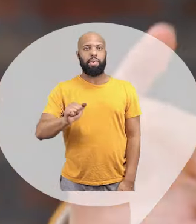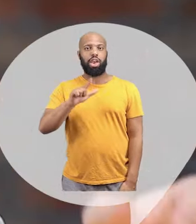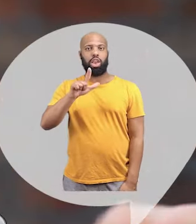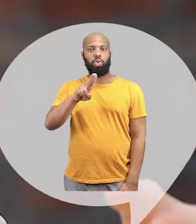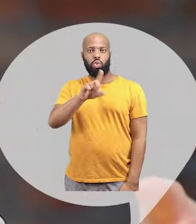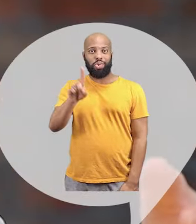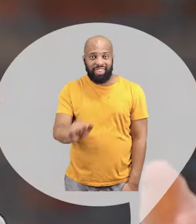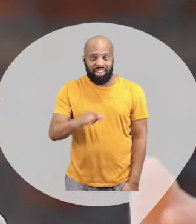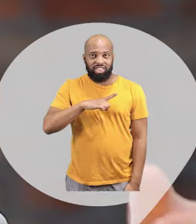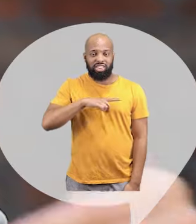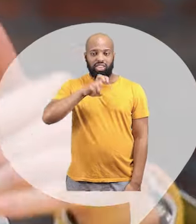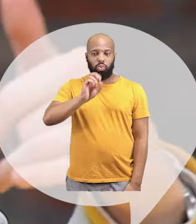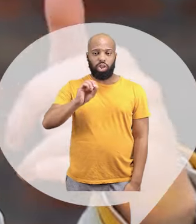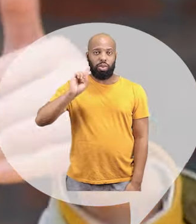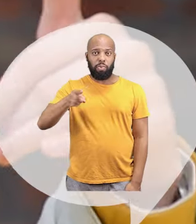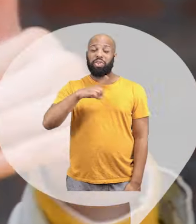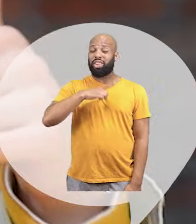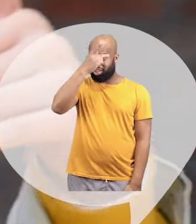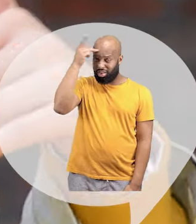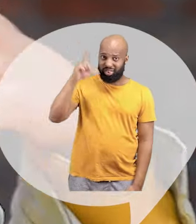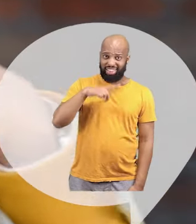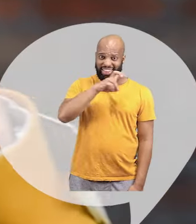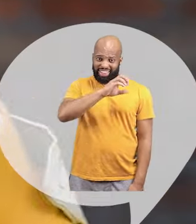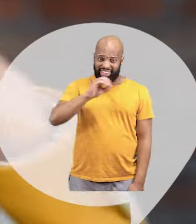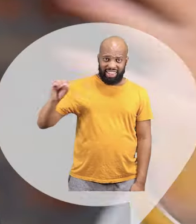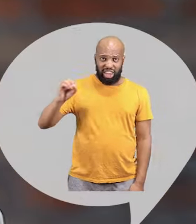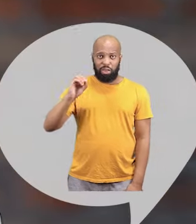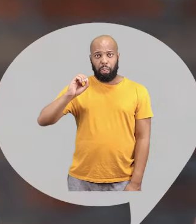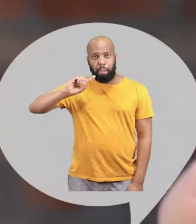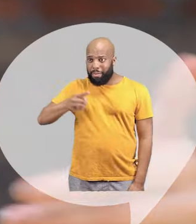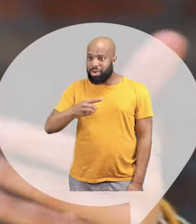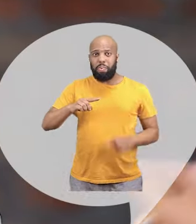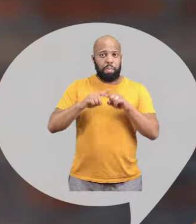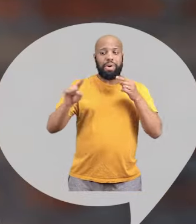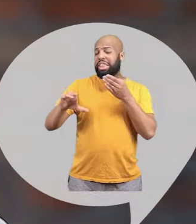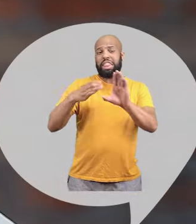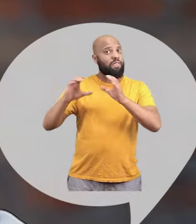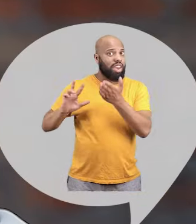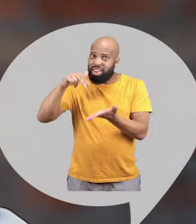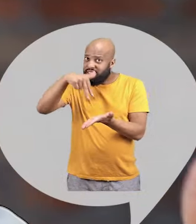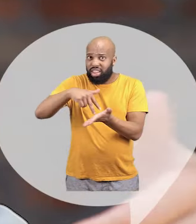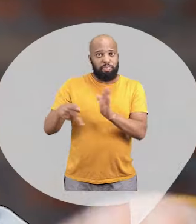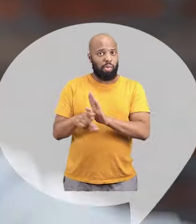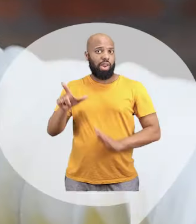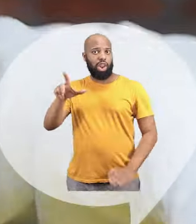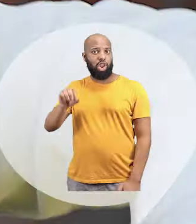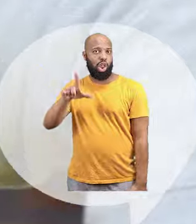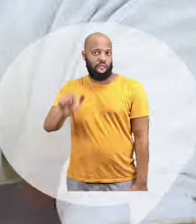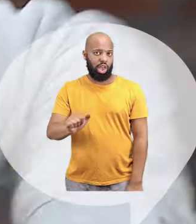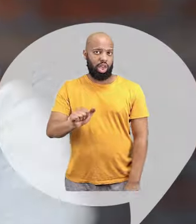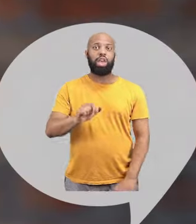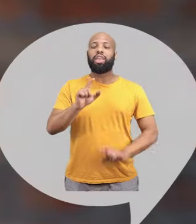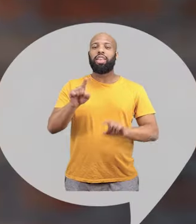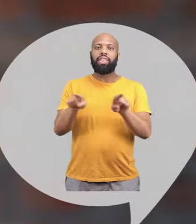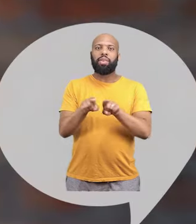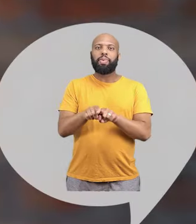ela tinha 50 mil seguidores tipo Tem gente aí que tem 500.000 e não vai cantar no Lollapalooza é é